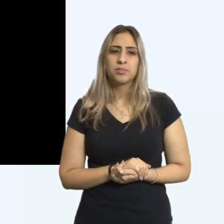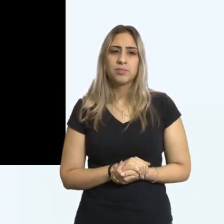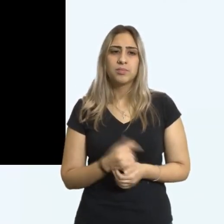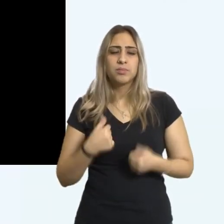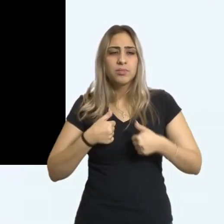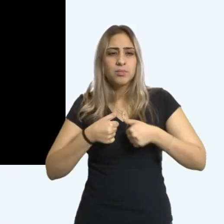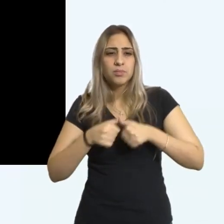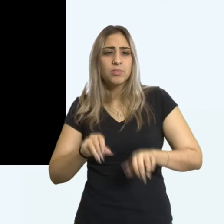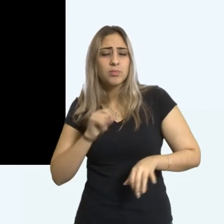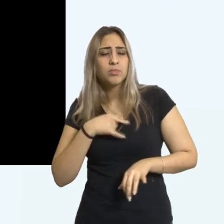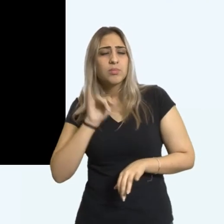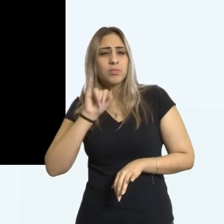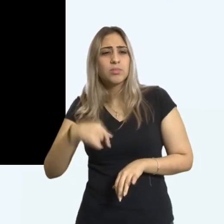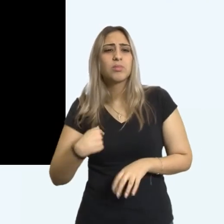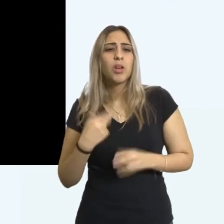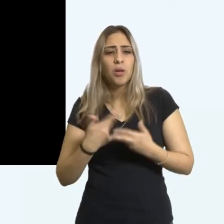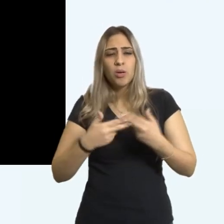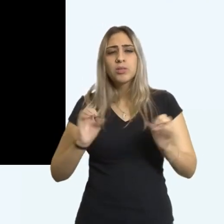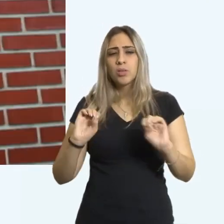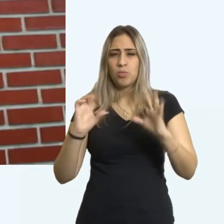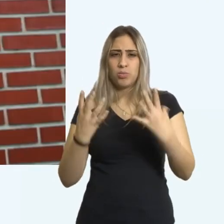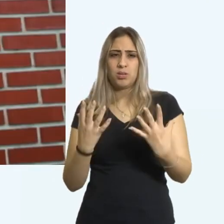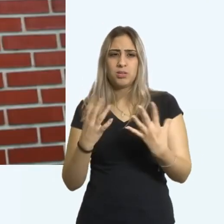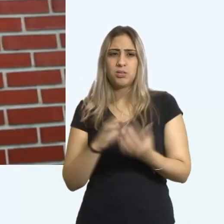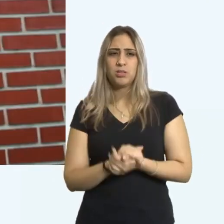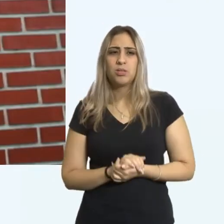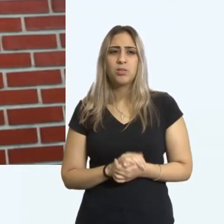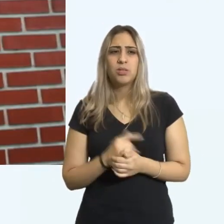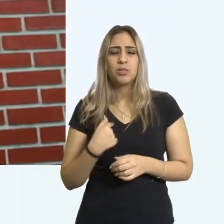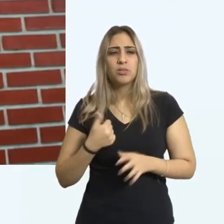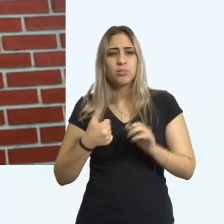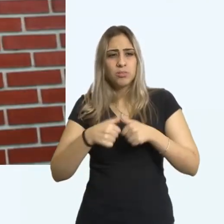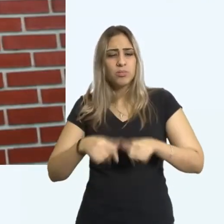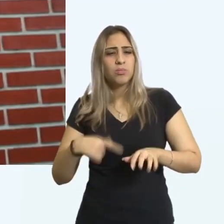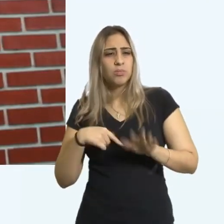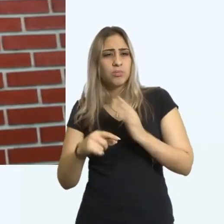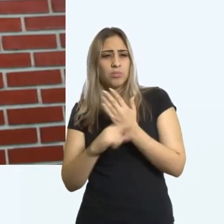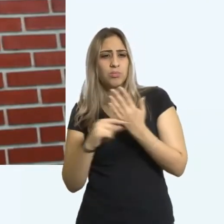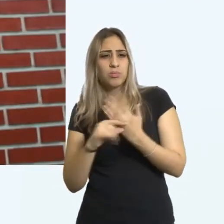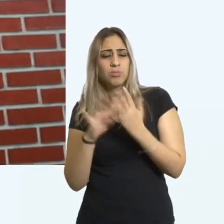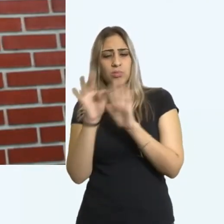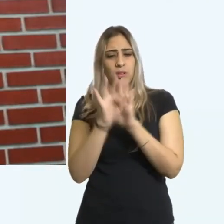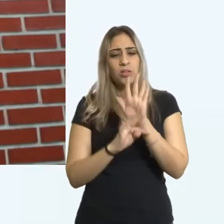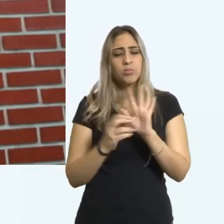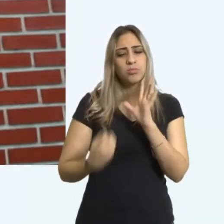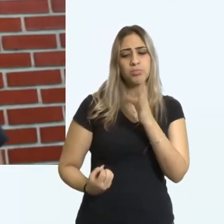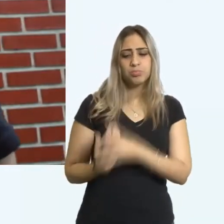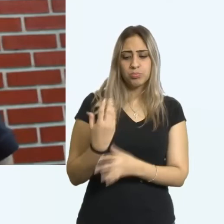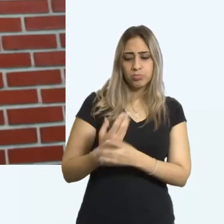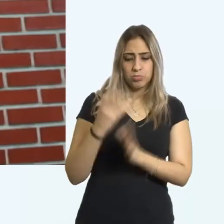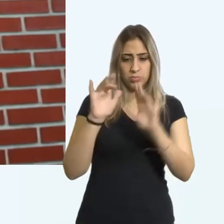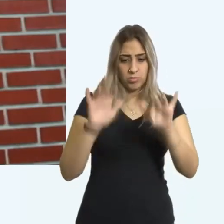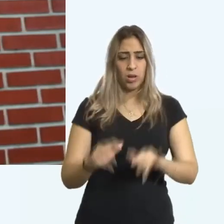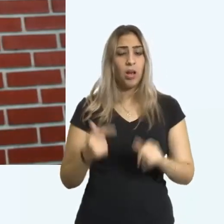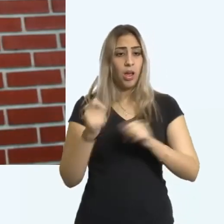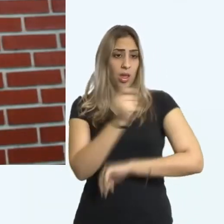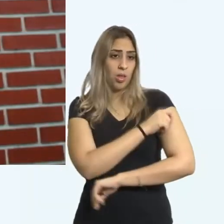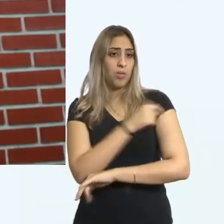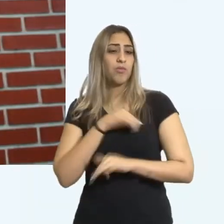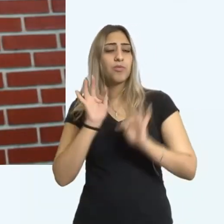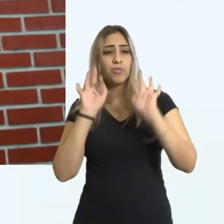mas sinto que algo aconteceu ao texto escrito também por um dos alunos e